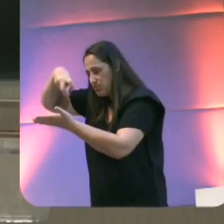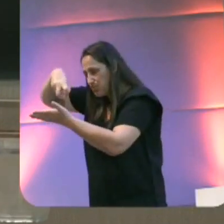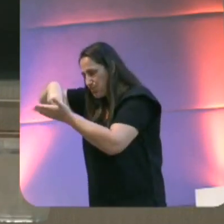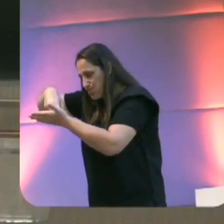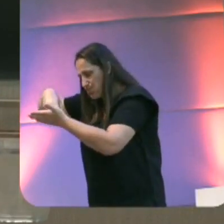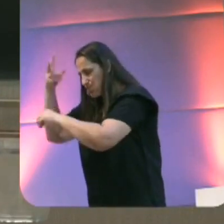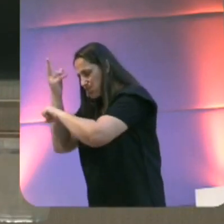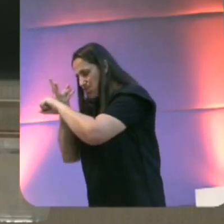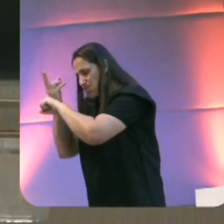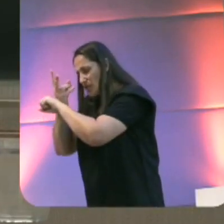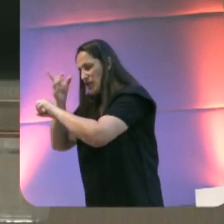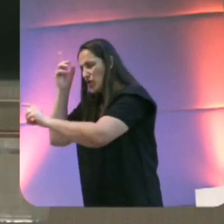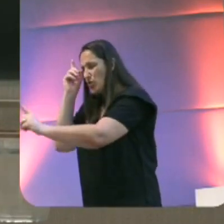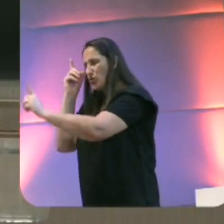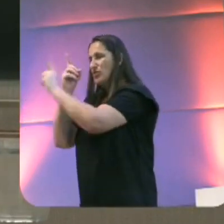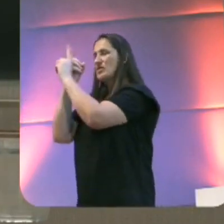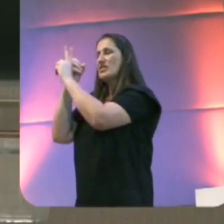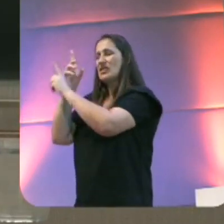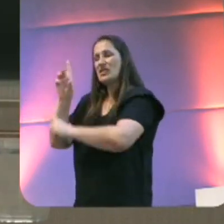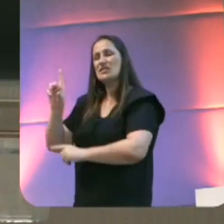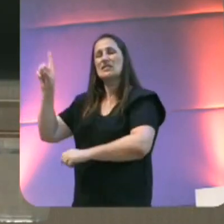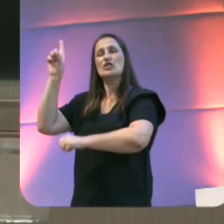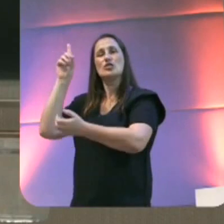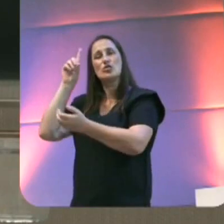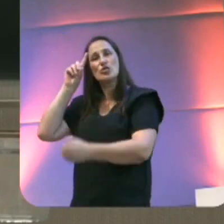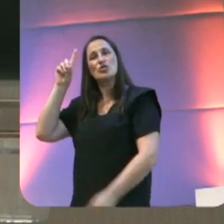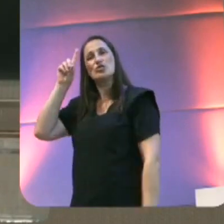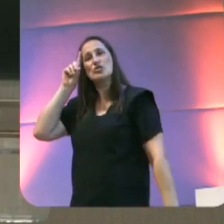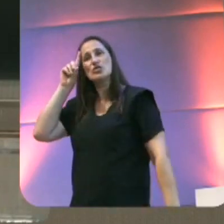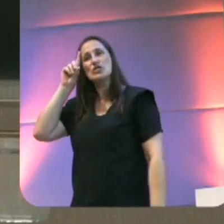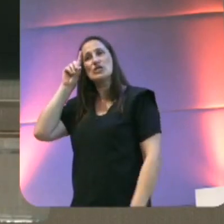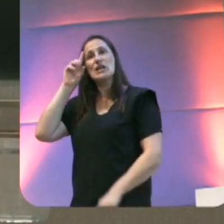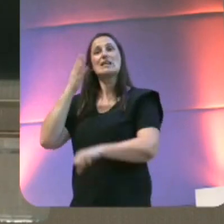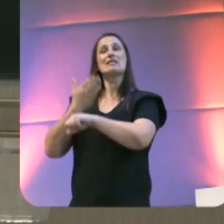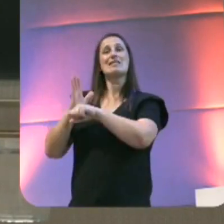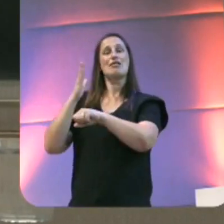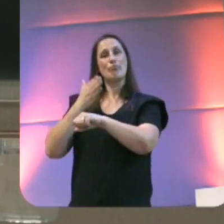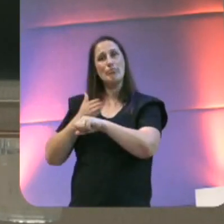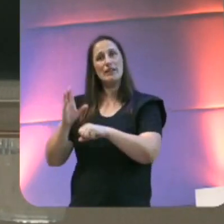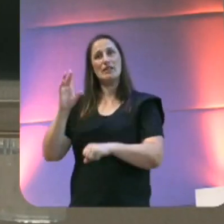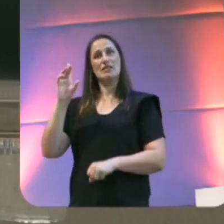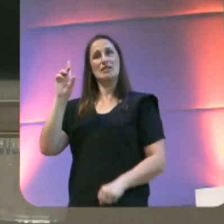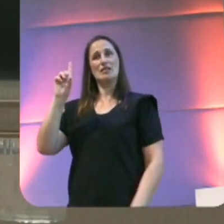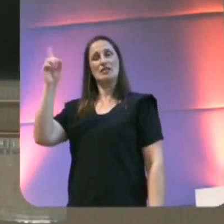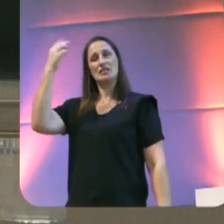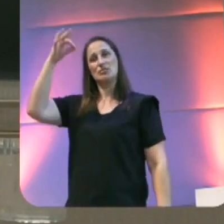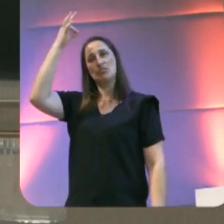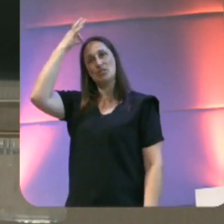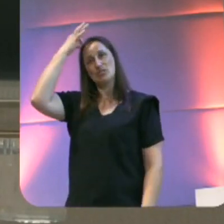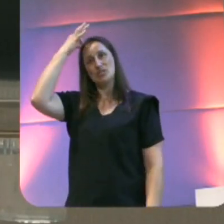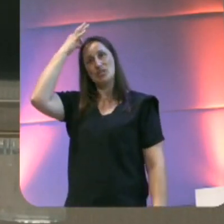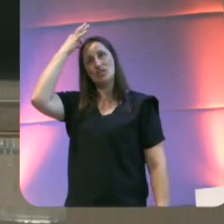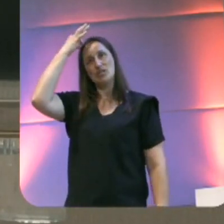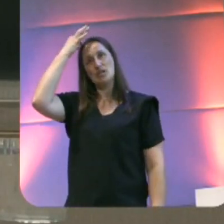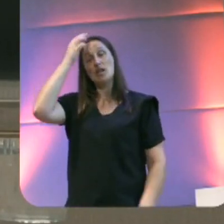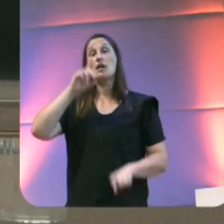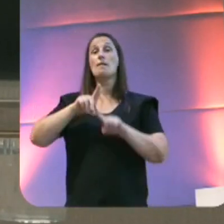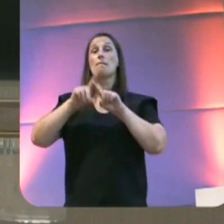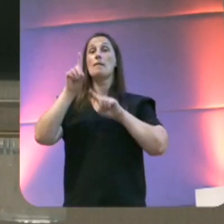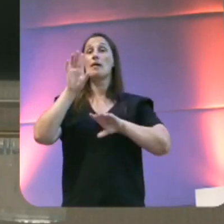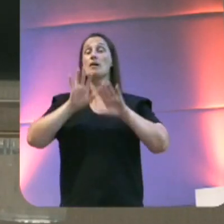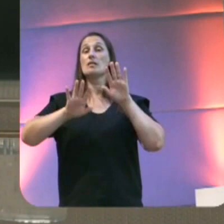de ter um encontro com Deus marcado, é falta de disciplina espiritual. Mas algumas